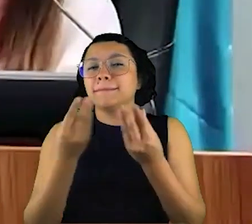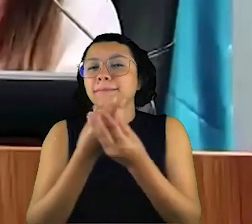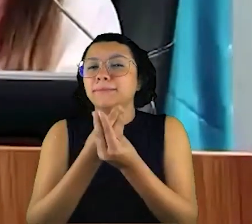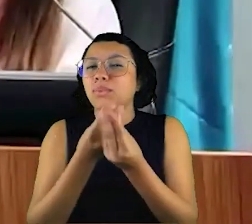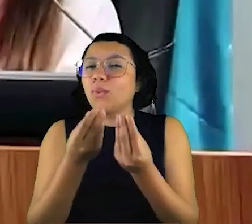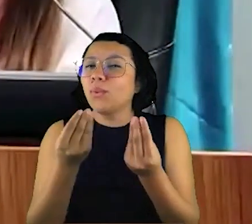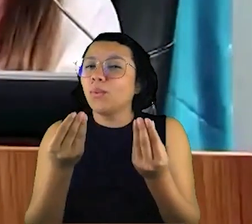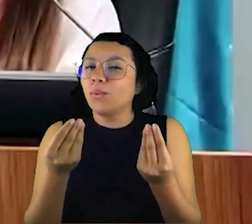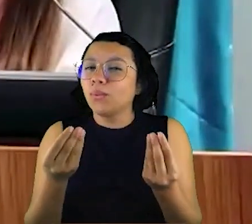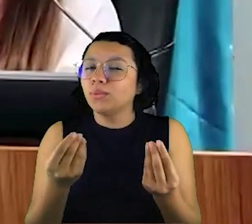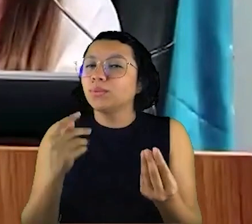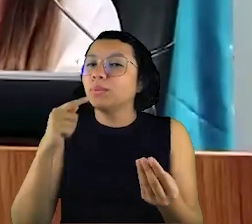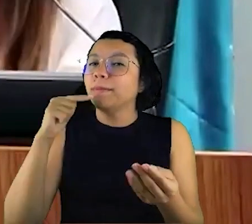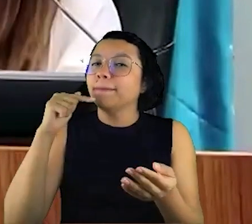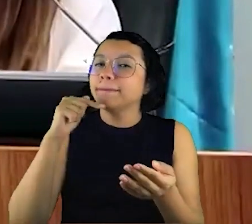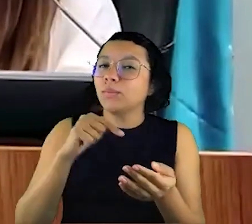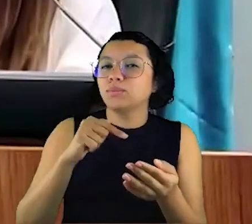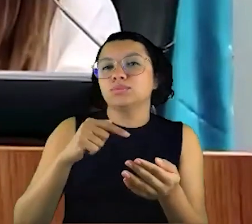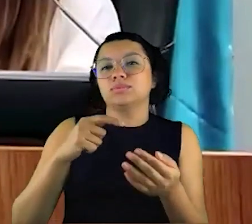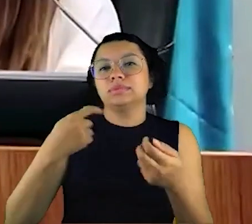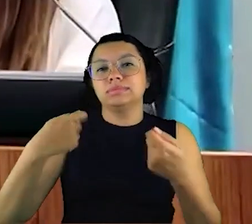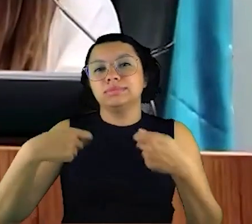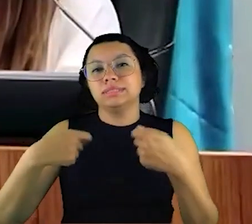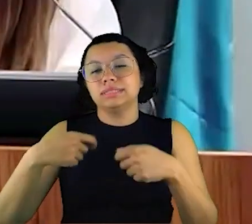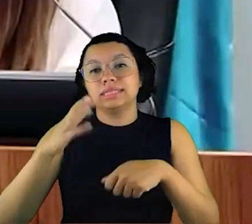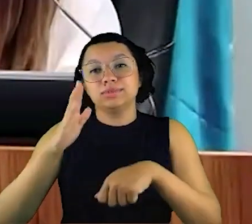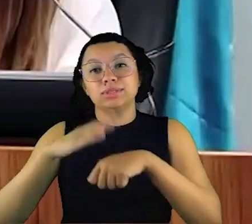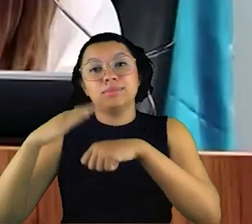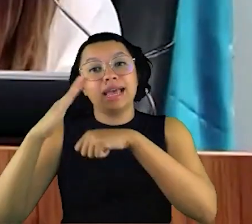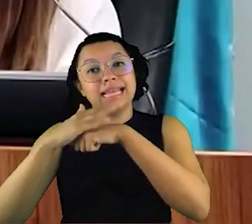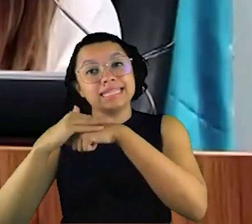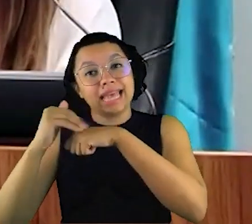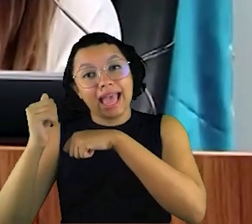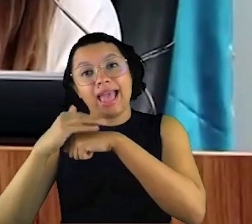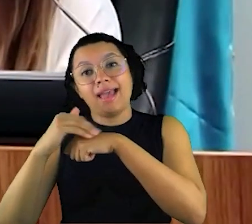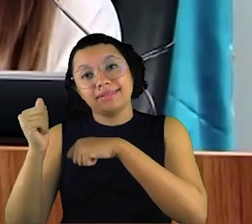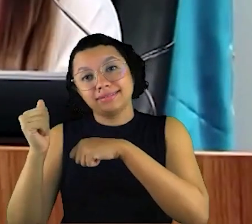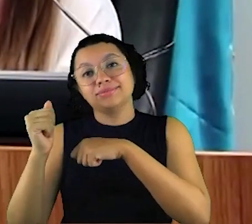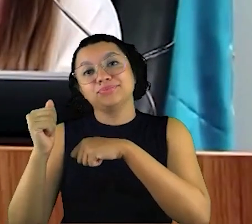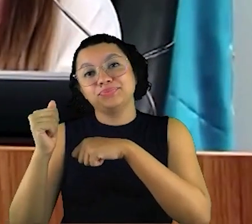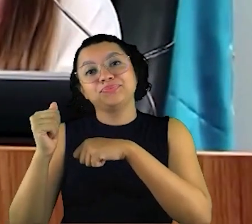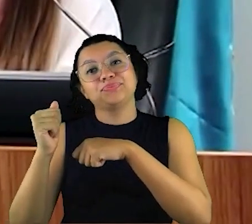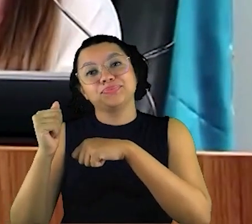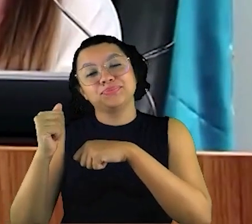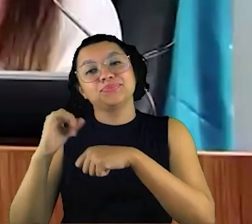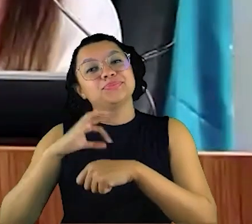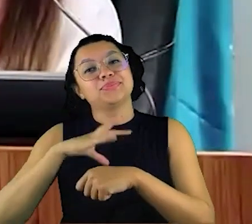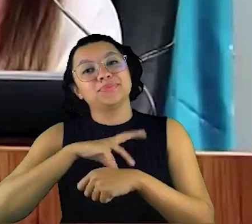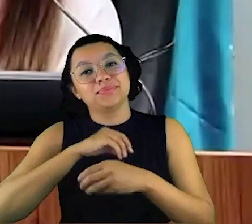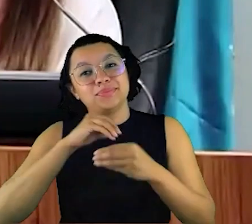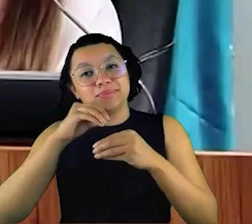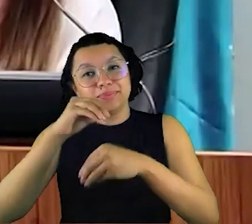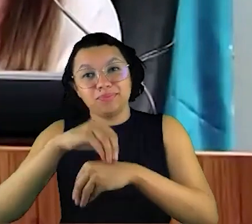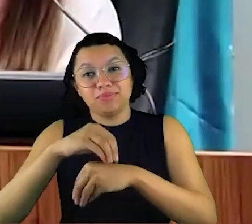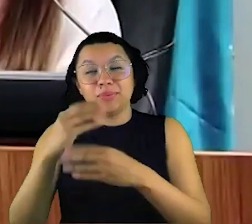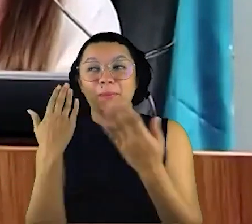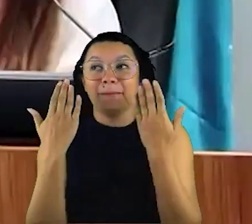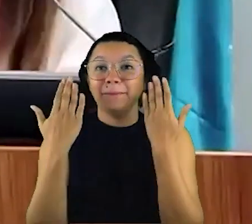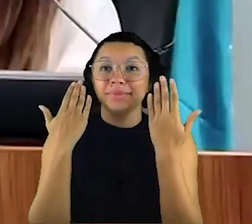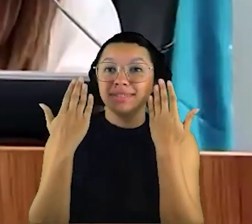muitos pontinhos que precisava de um pouquinho mais de carinho, né? Um pouquinho mais de afeto,